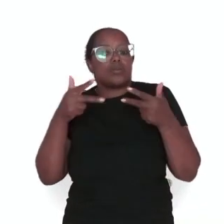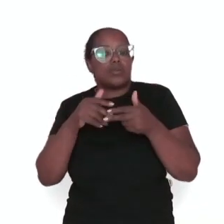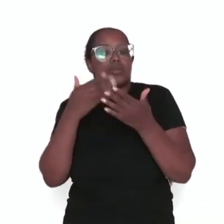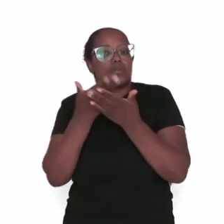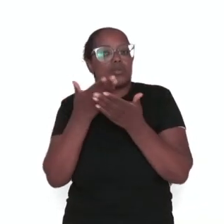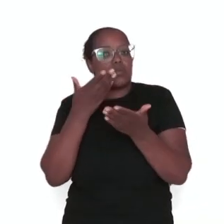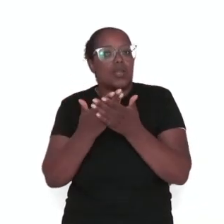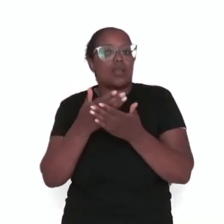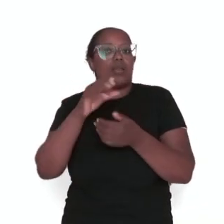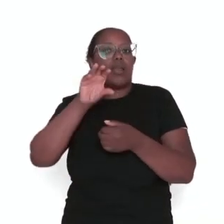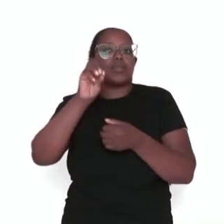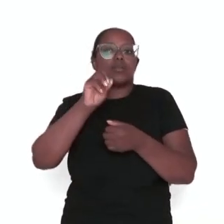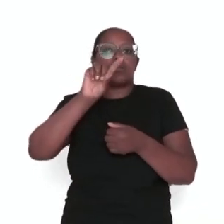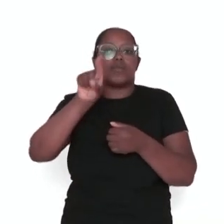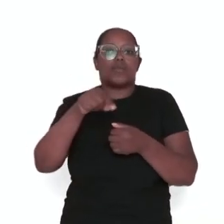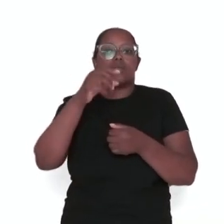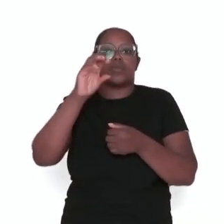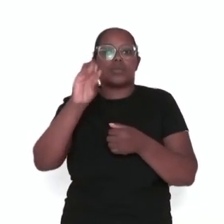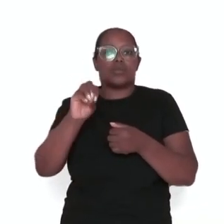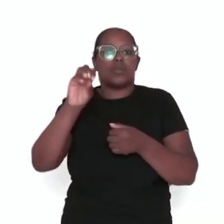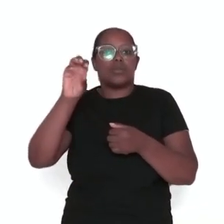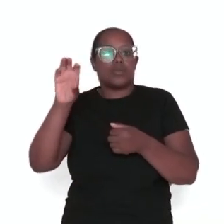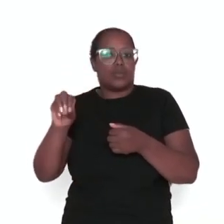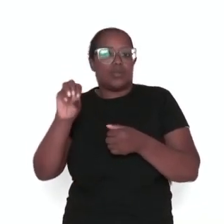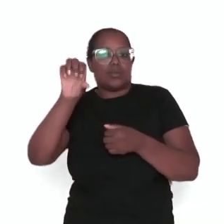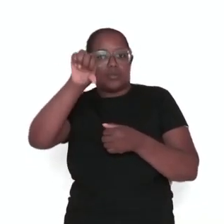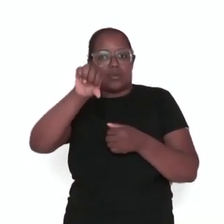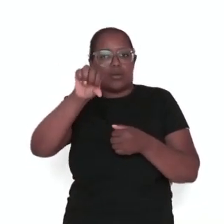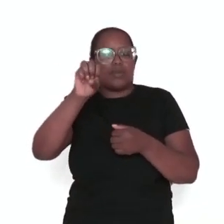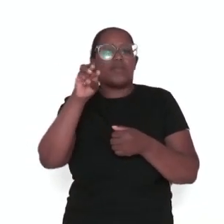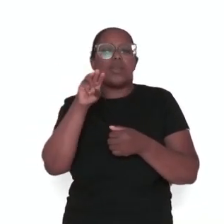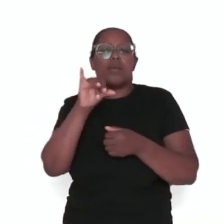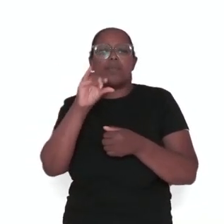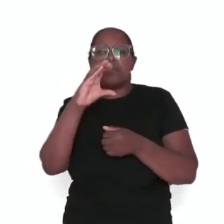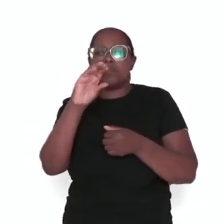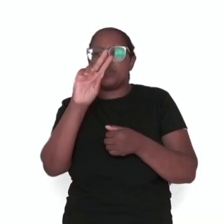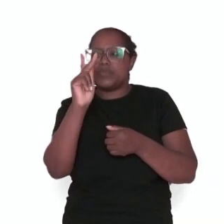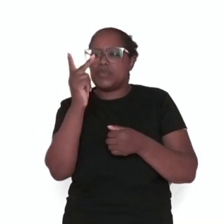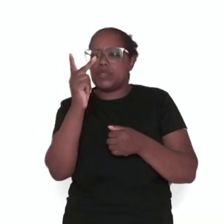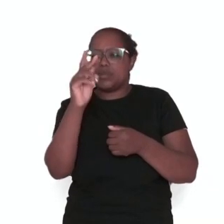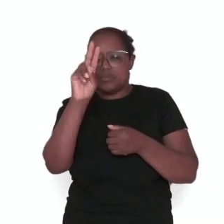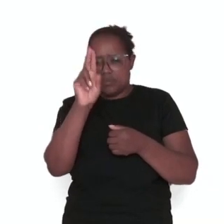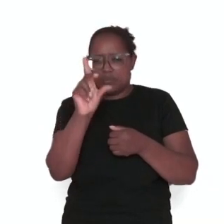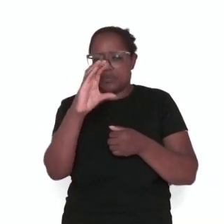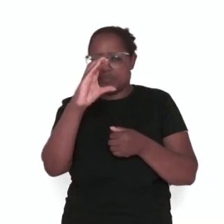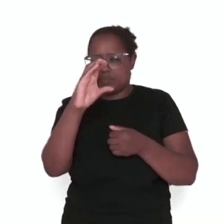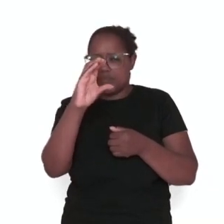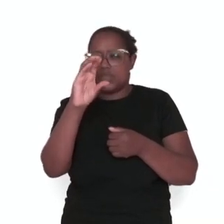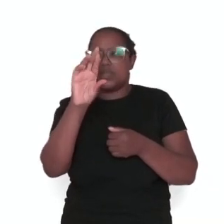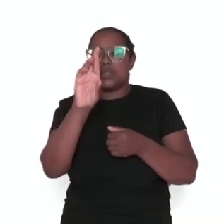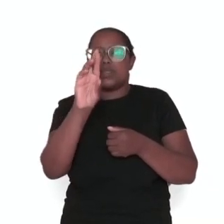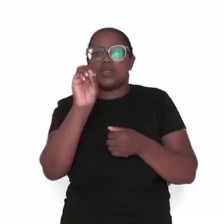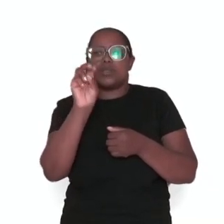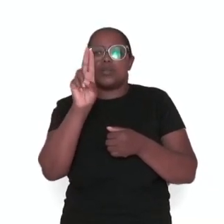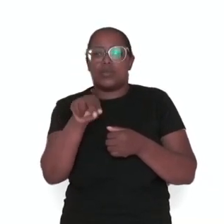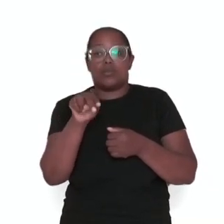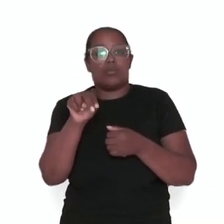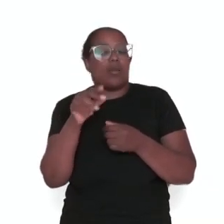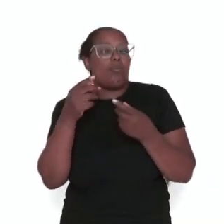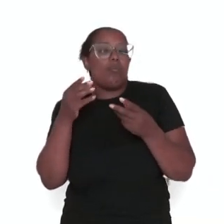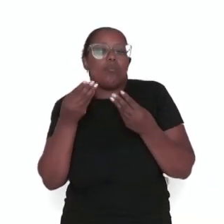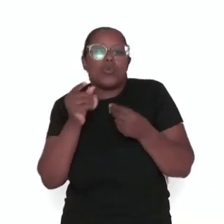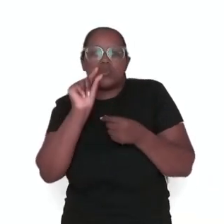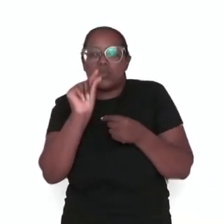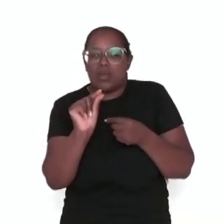de 0,009 micron. Micron, 10 elevado a menos 6, cúbico. Sabendo que